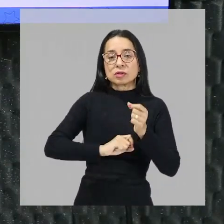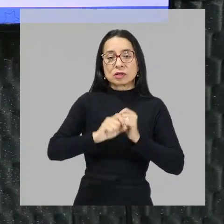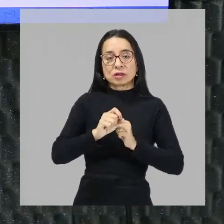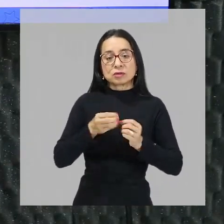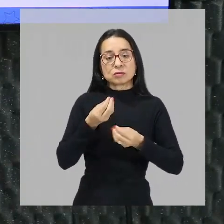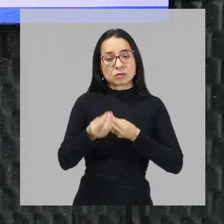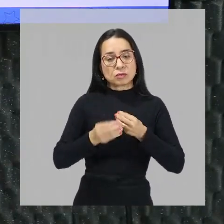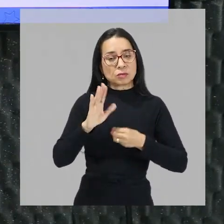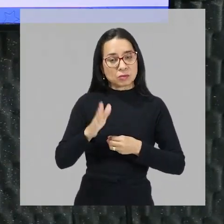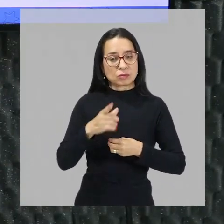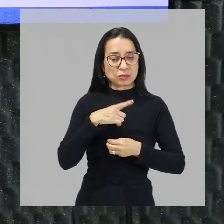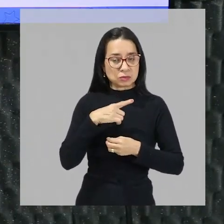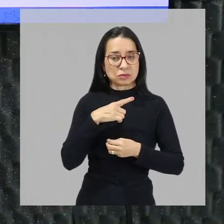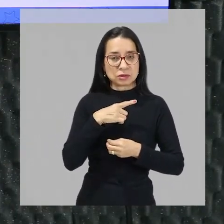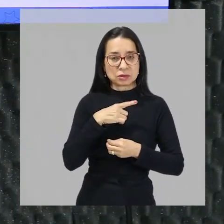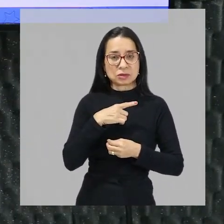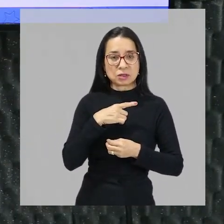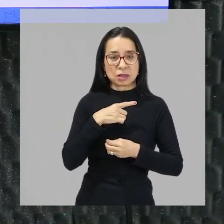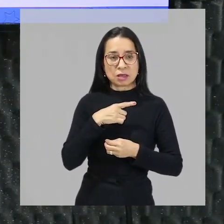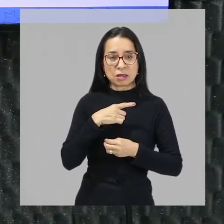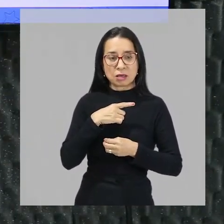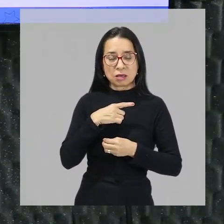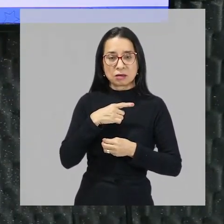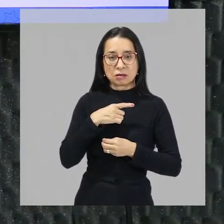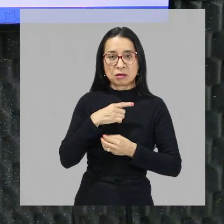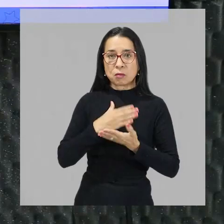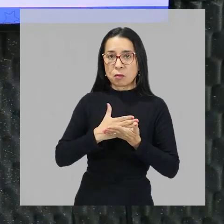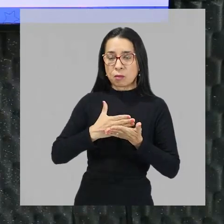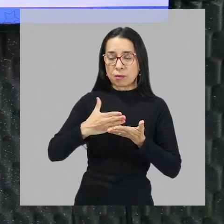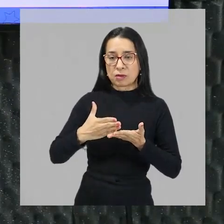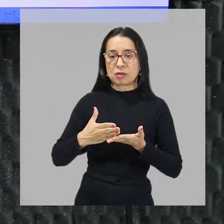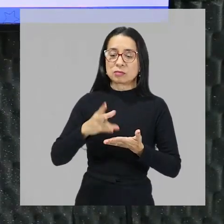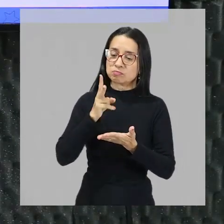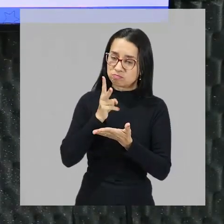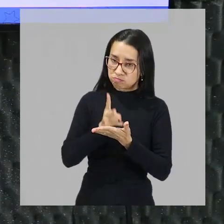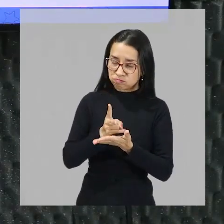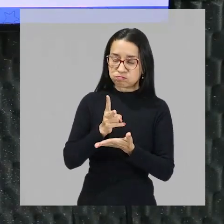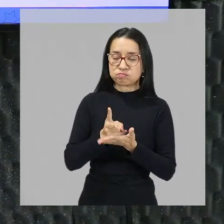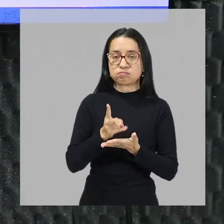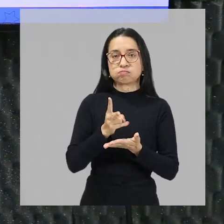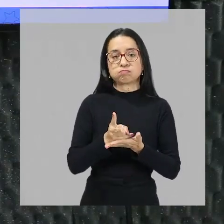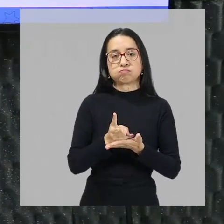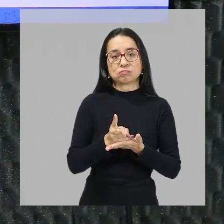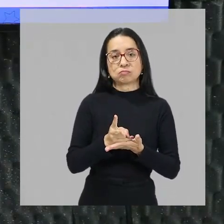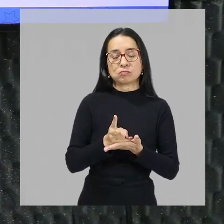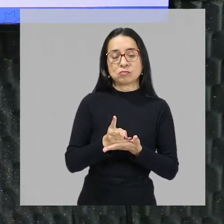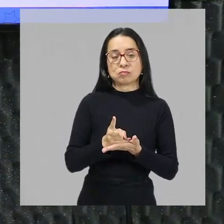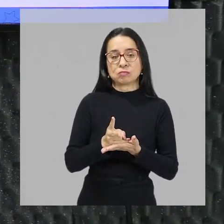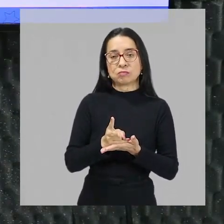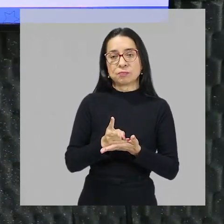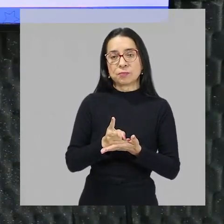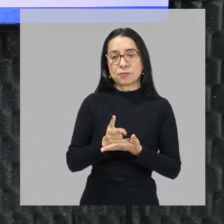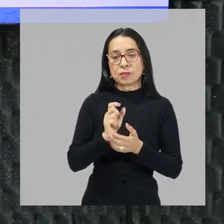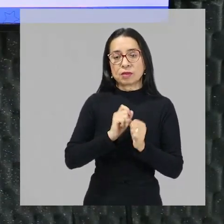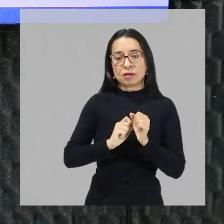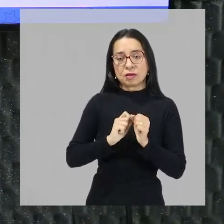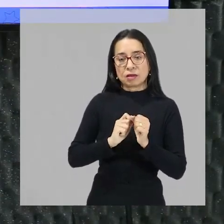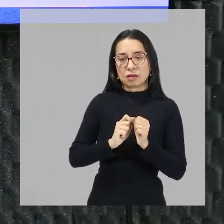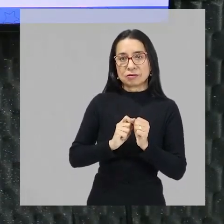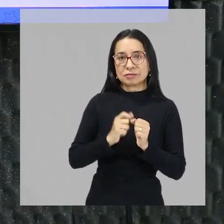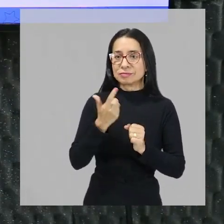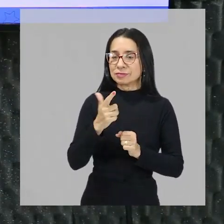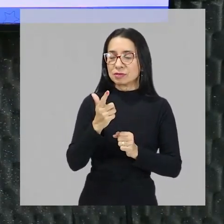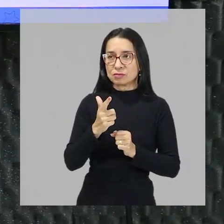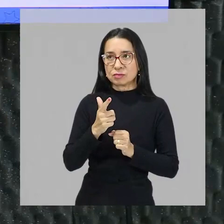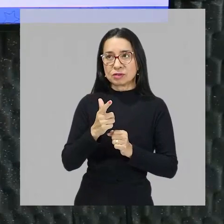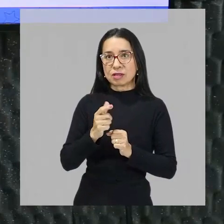sido instaurado, ele vai continuar, ele continua. E mesmo já fora do poder,